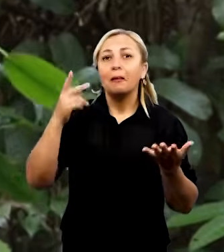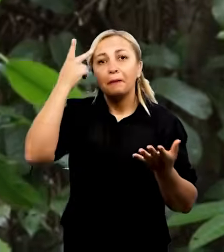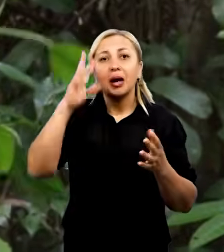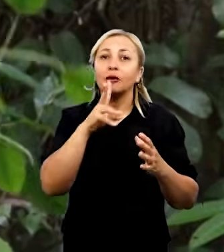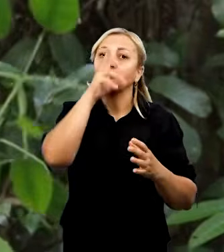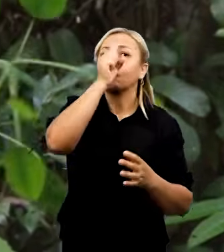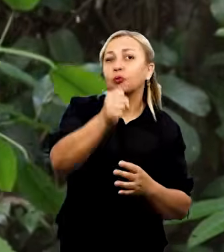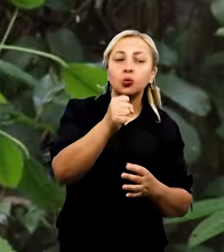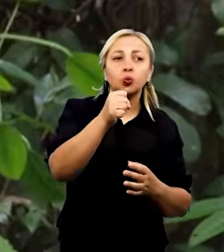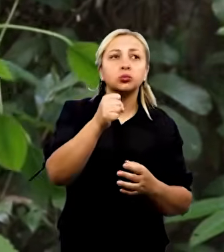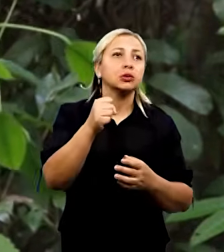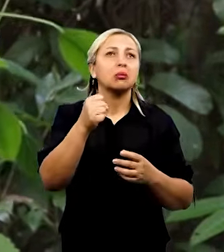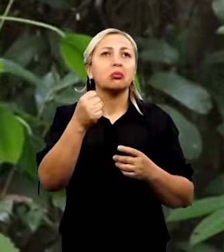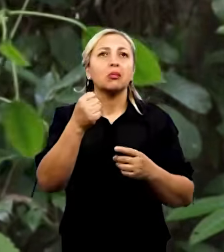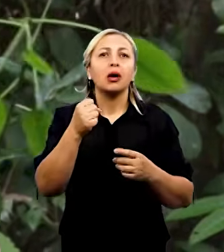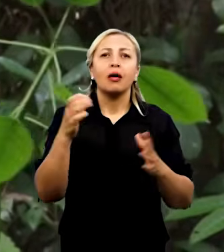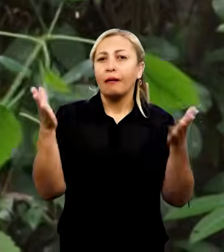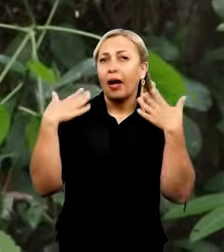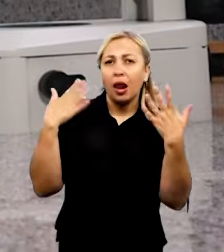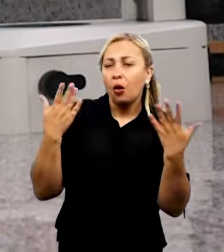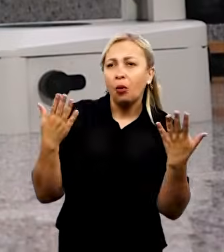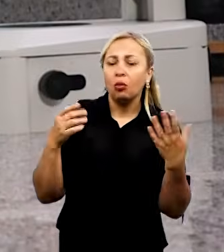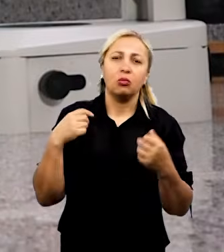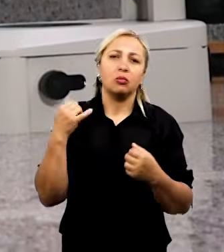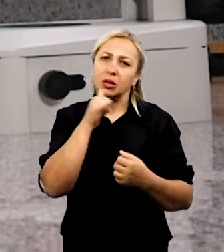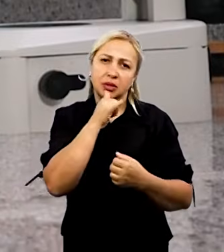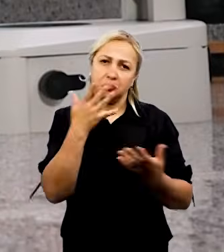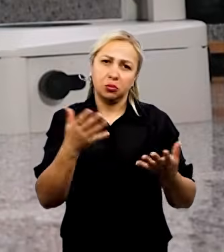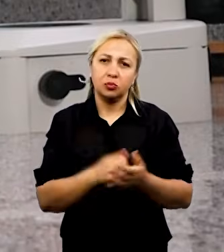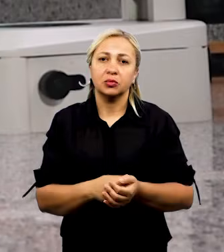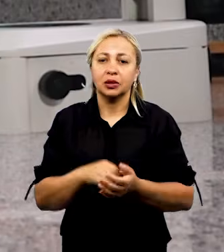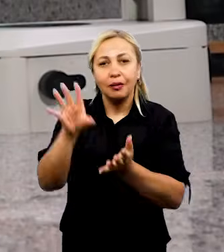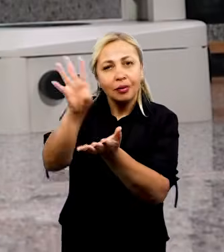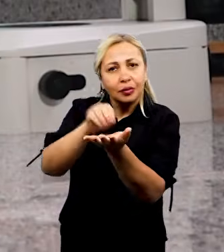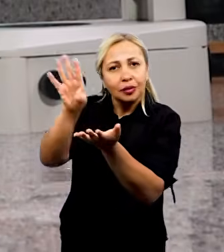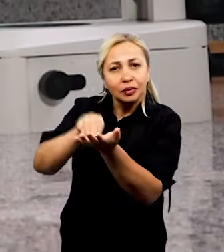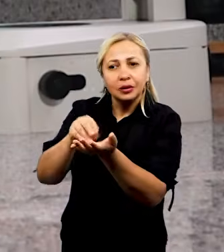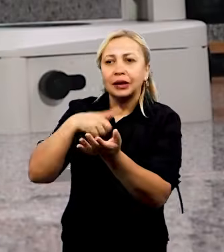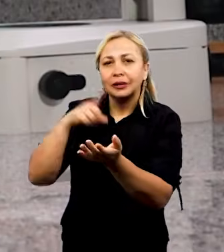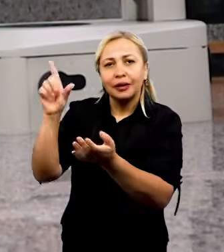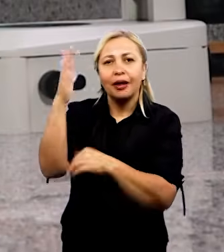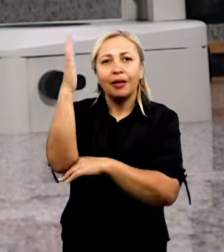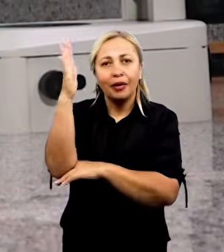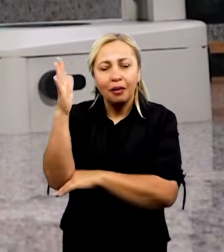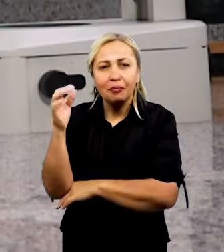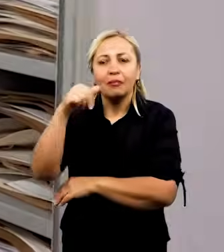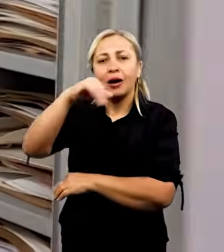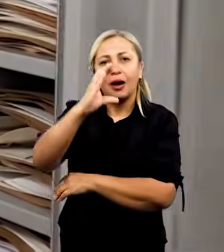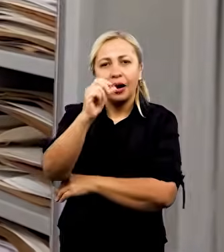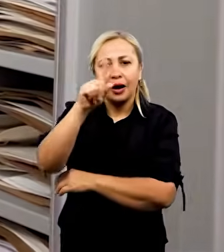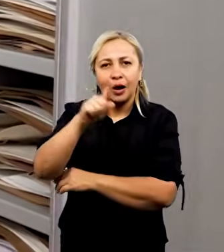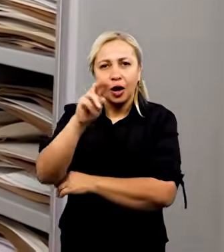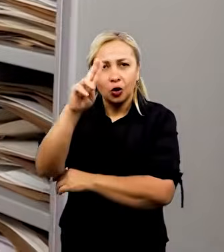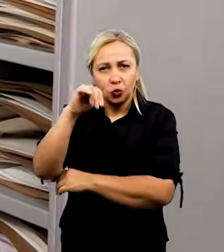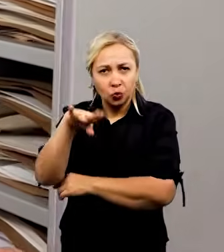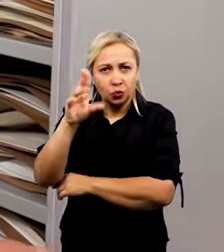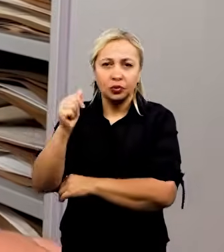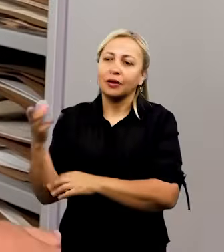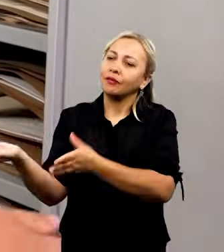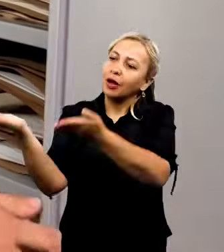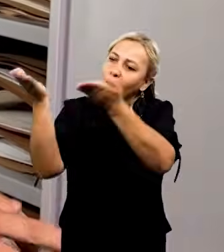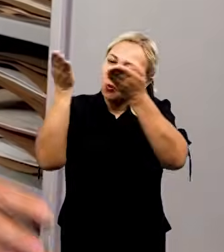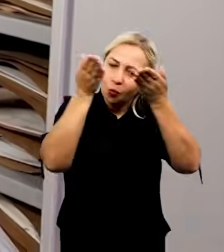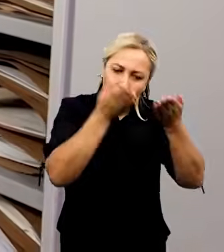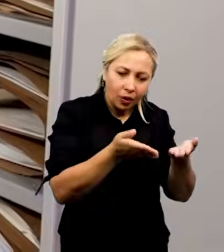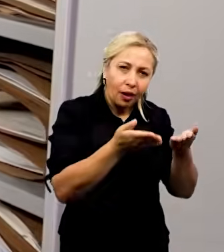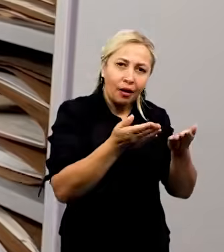de resistência a uma temperatura mais alta. As coletas que são realizadas lá na Mata de Casuzinha, né, elas vêm todos os